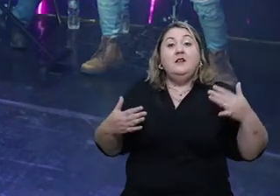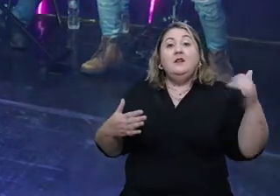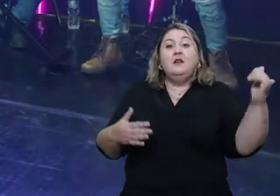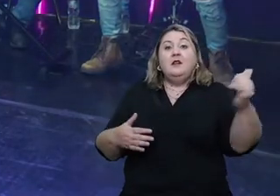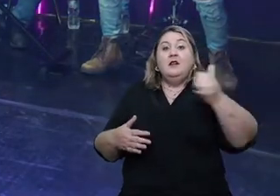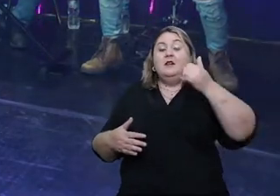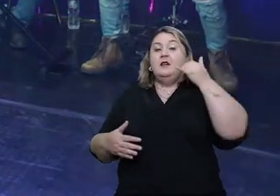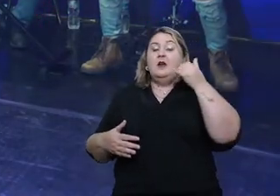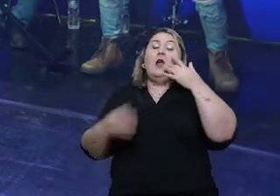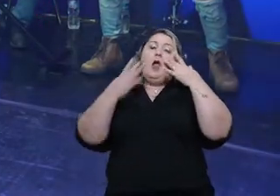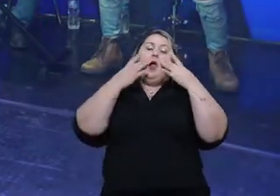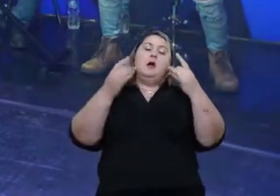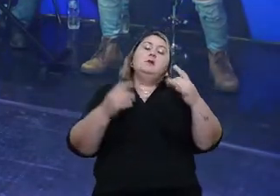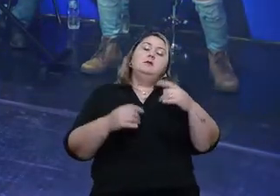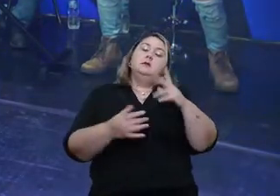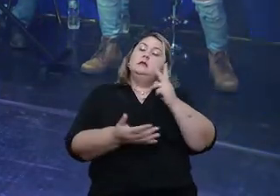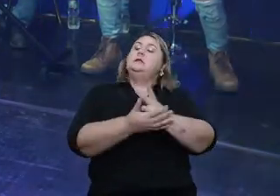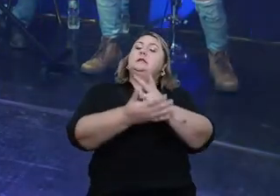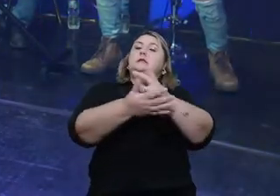eu dou atenção,